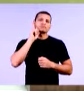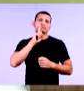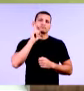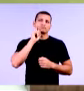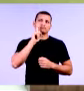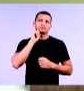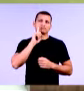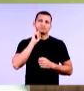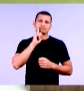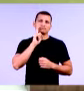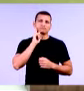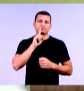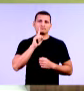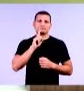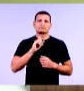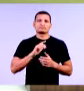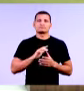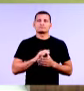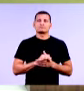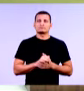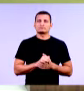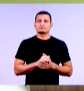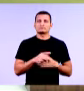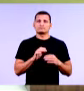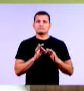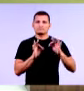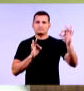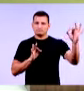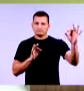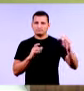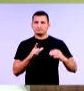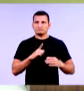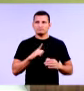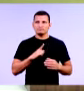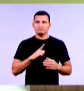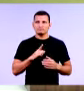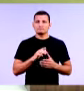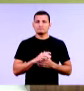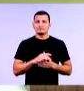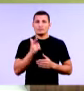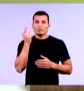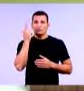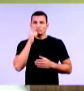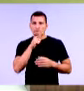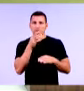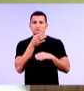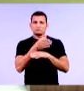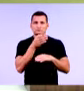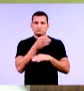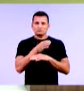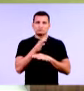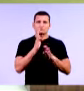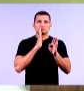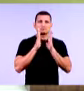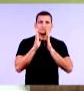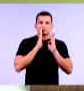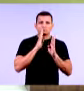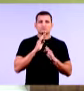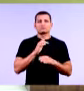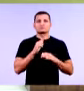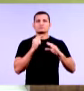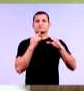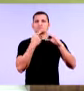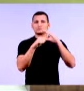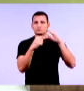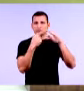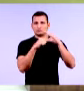alguns milhares de quilômetros da gente, e por meio dessa conexão nós terminamos acessando serviço do Facebook, o serviço do Gmail ou